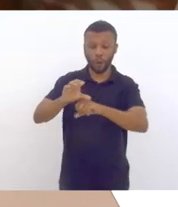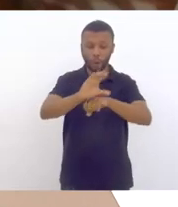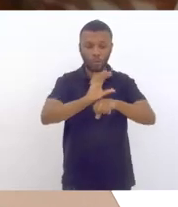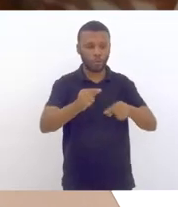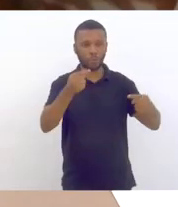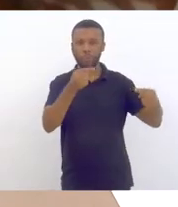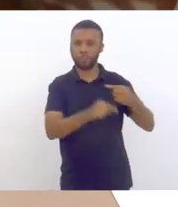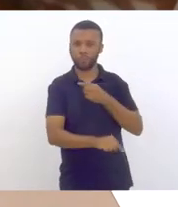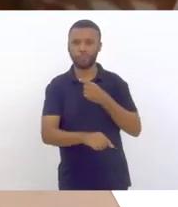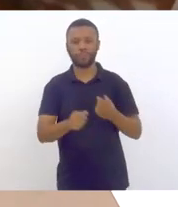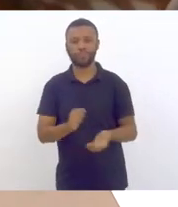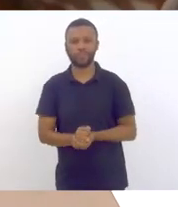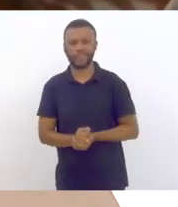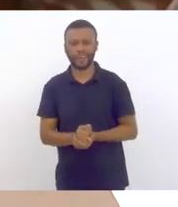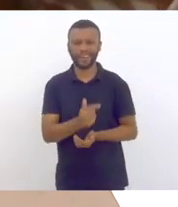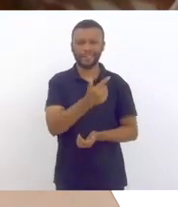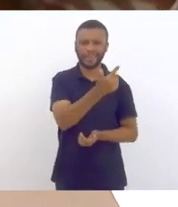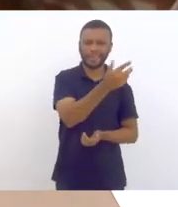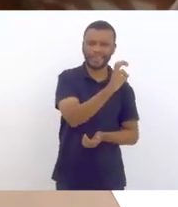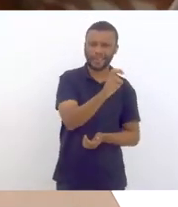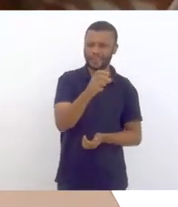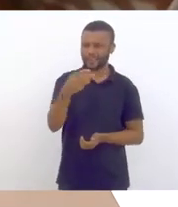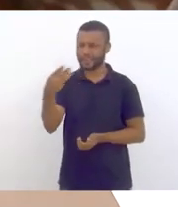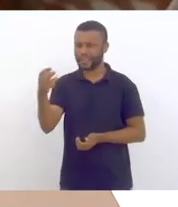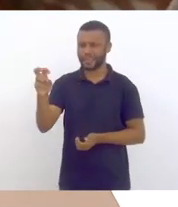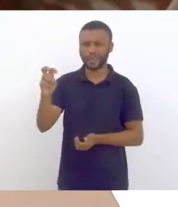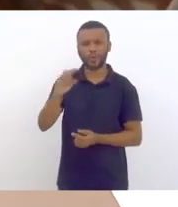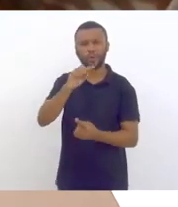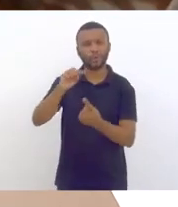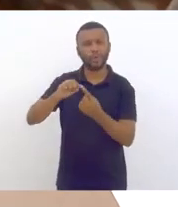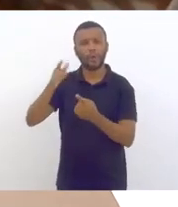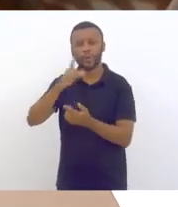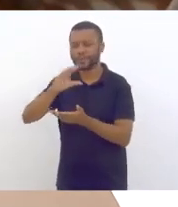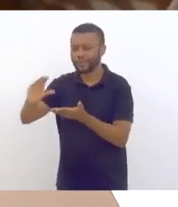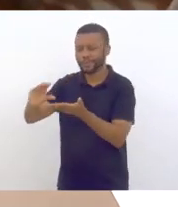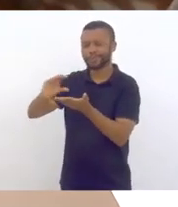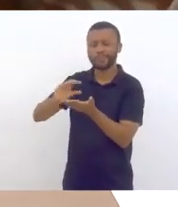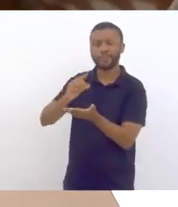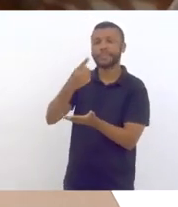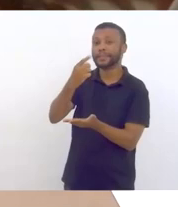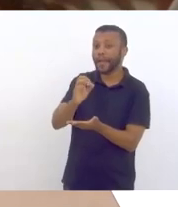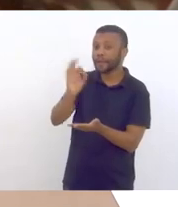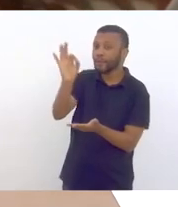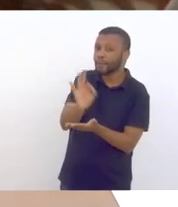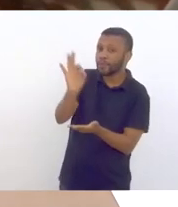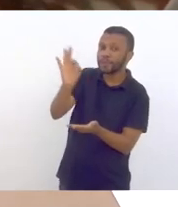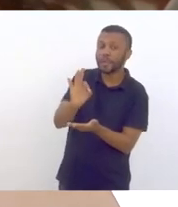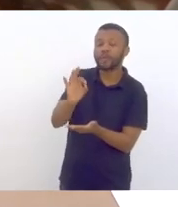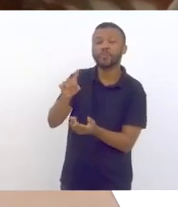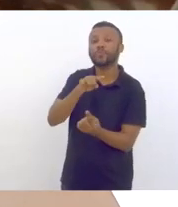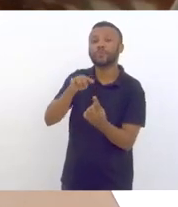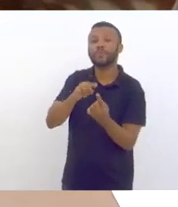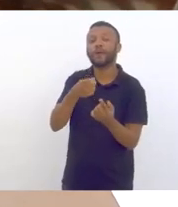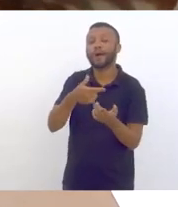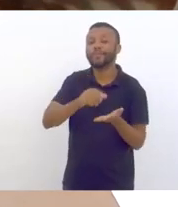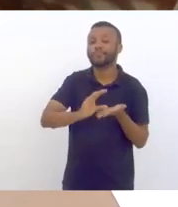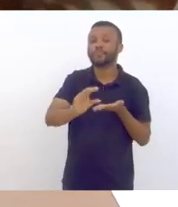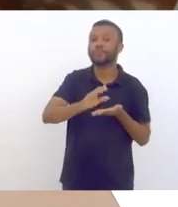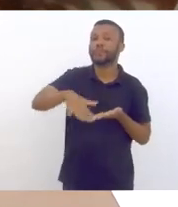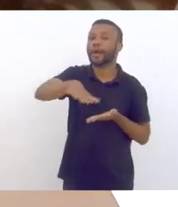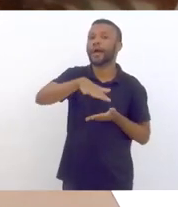para ser a partilha do 25 para ter os 10% nos 20 nos 35 para gastar em educação